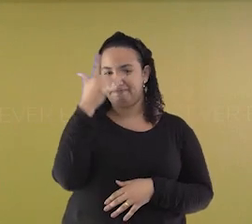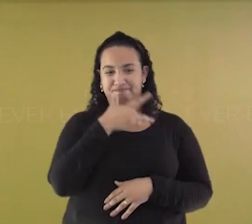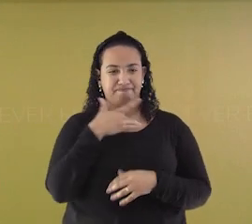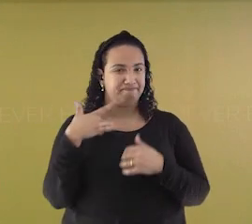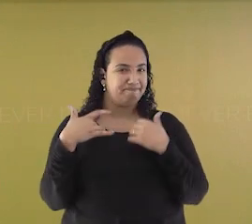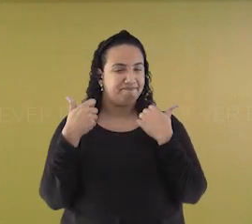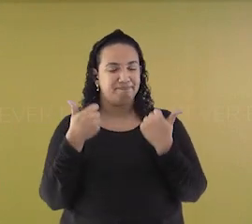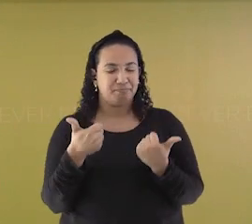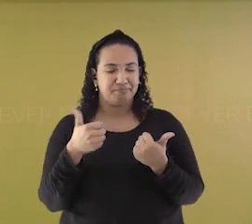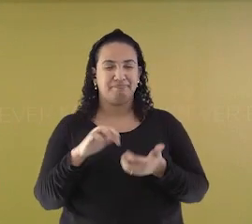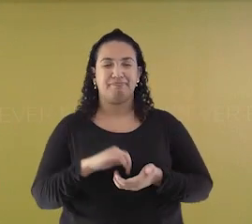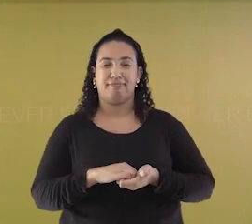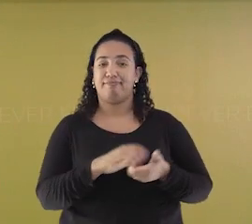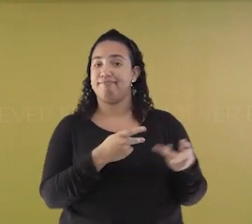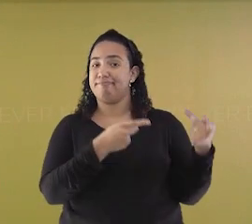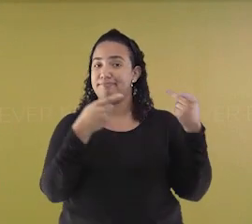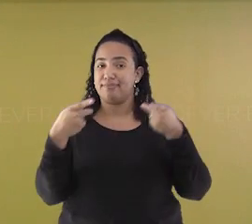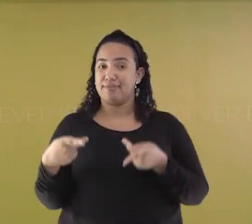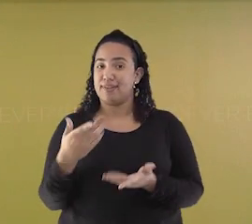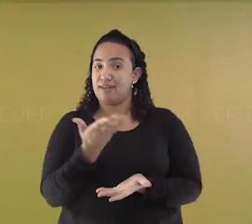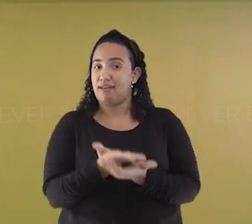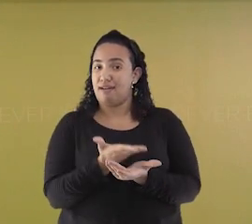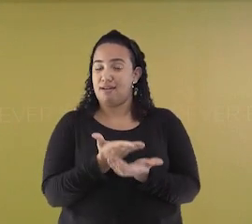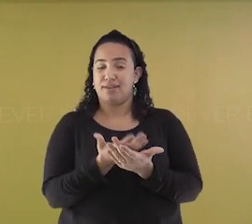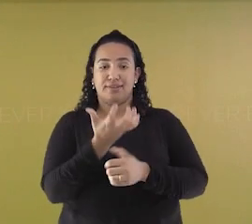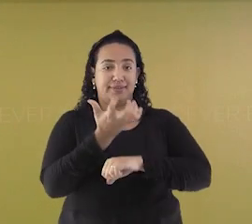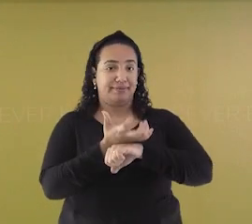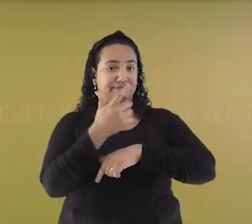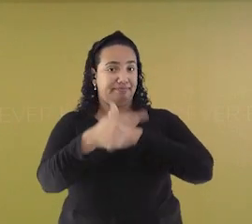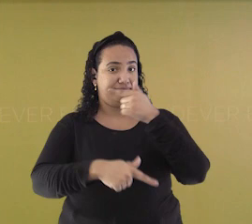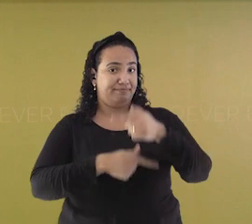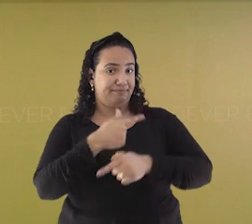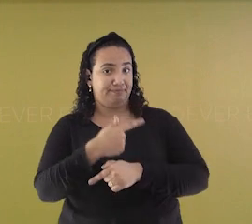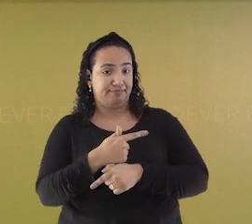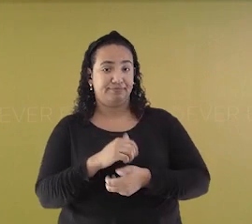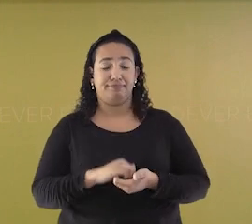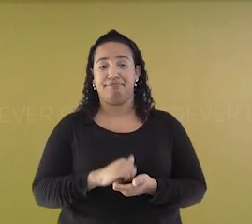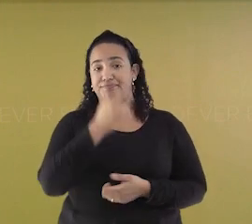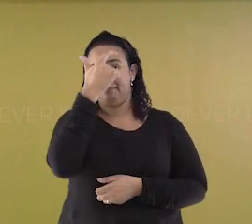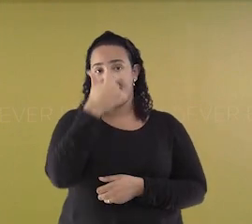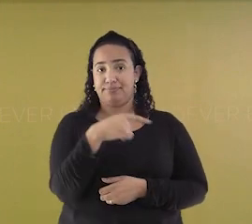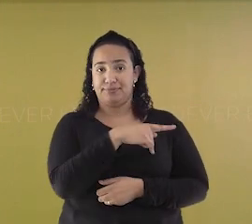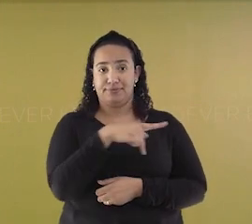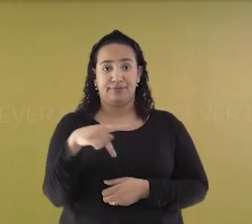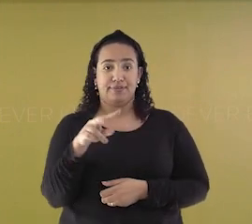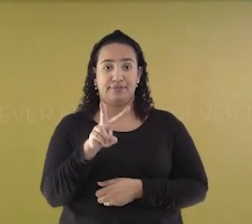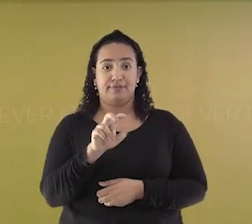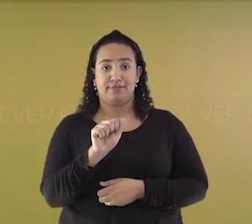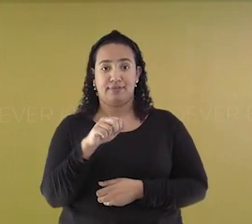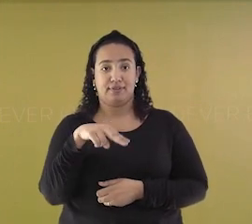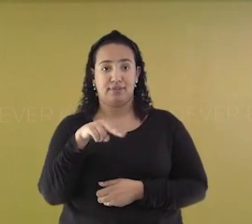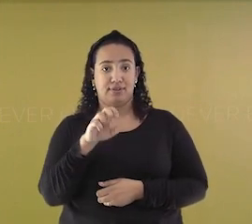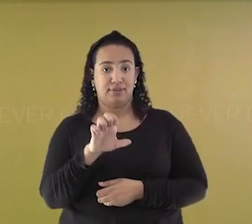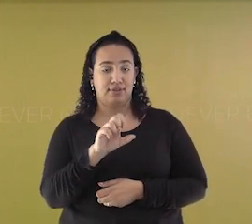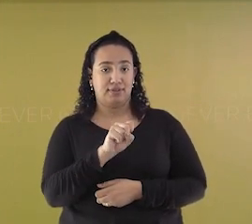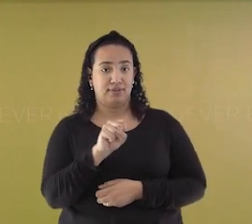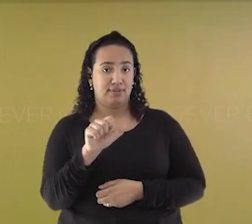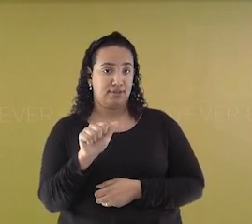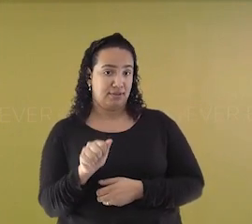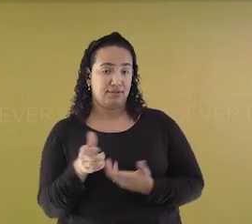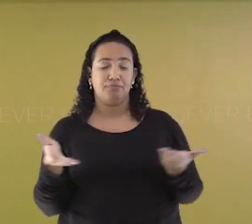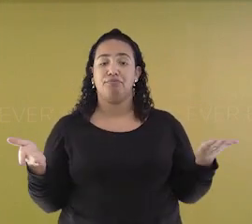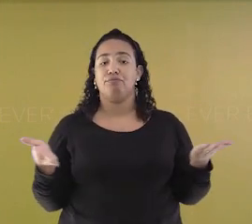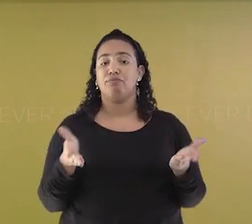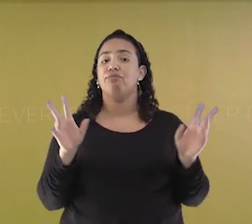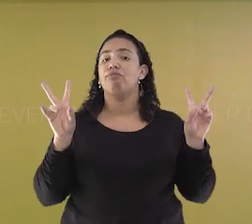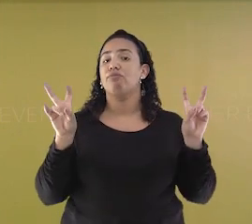Pessoal, tudo bem? Sejam bem-vindos à nossa aula de geografia. Eu sou a professora Vanessa.